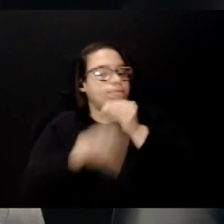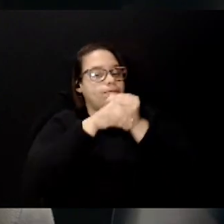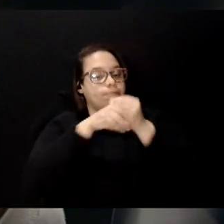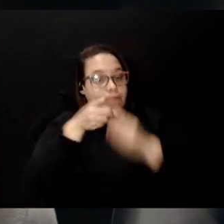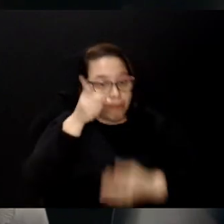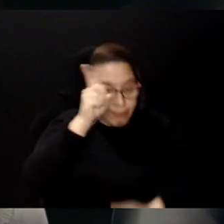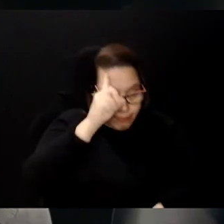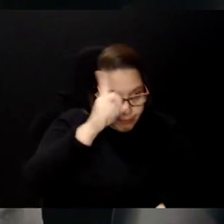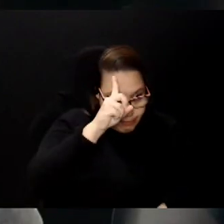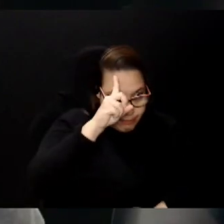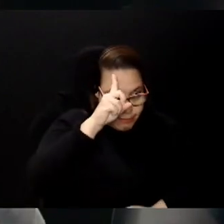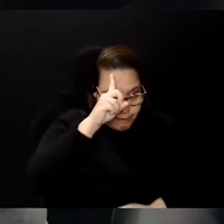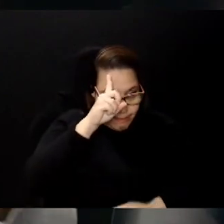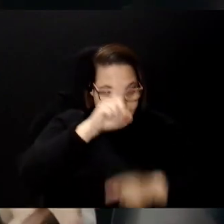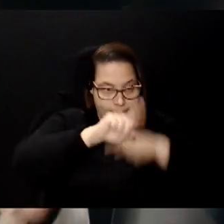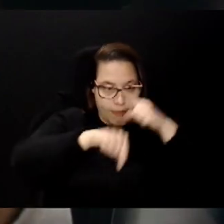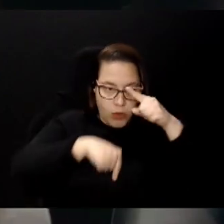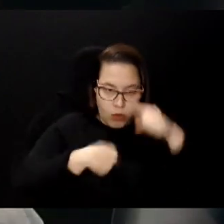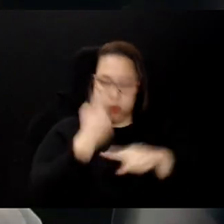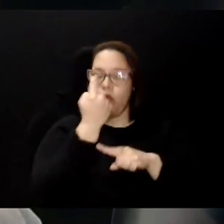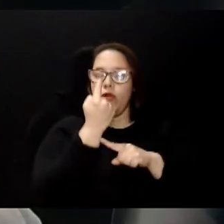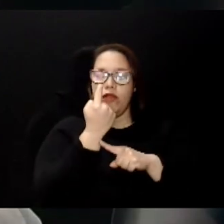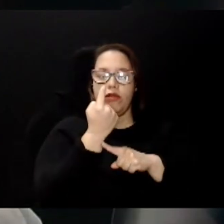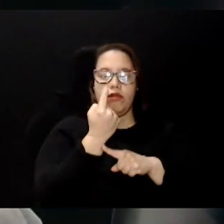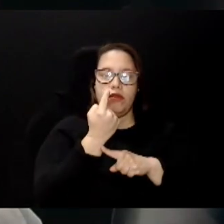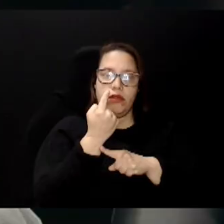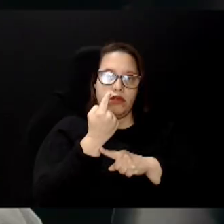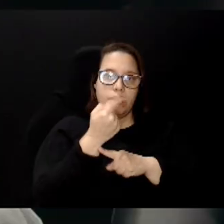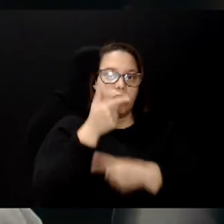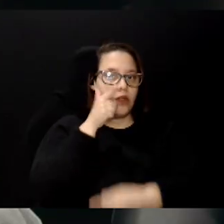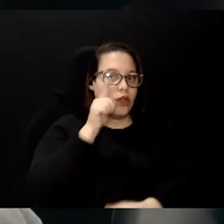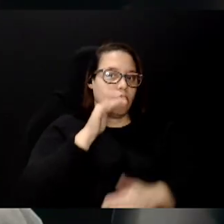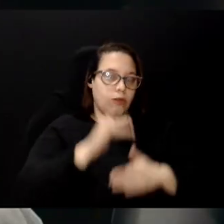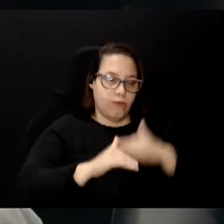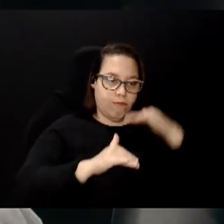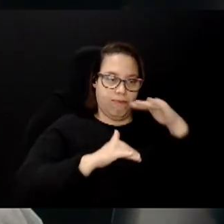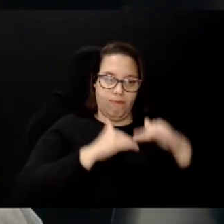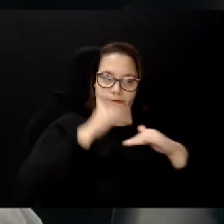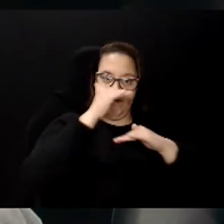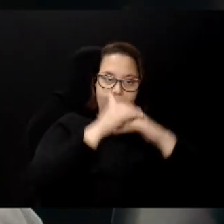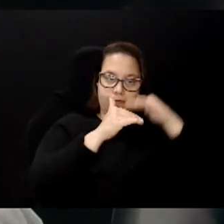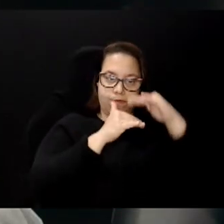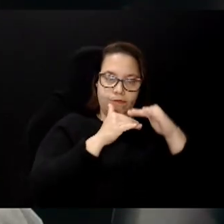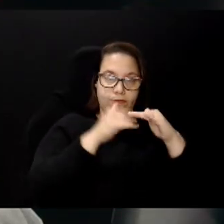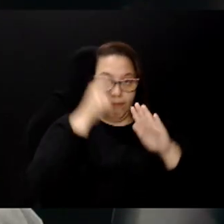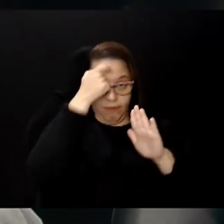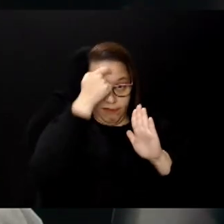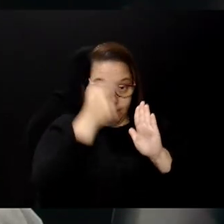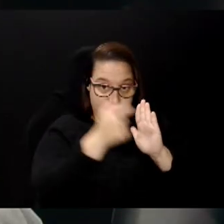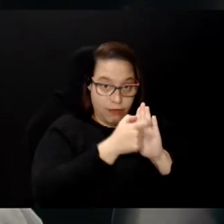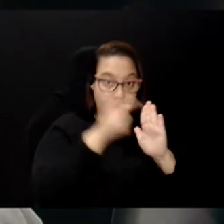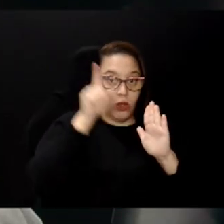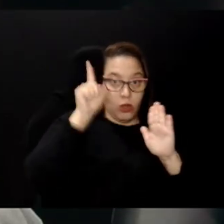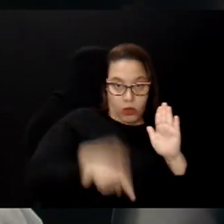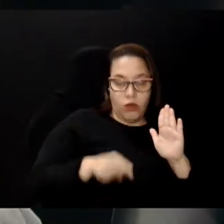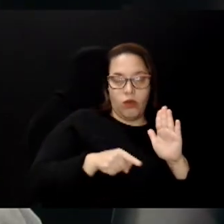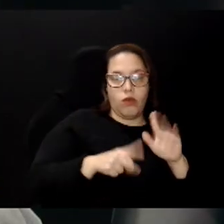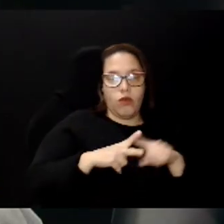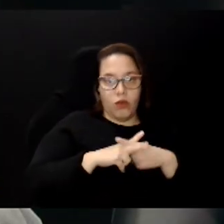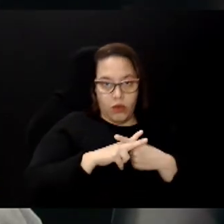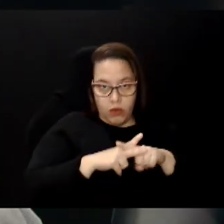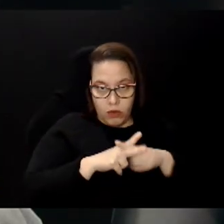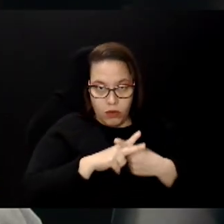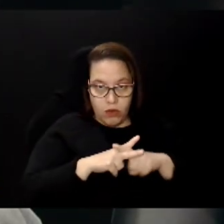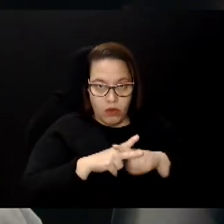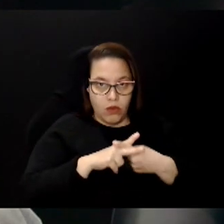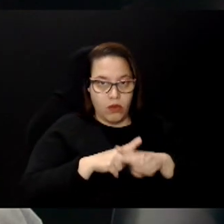salto evolutivo, né? E assim a gente foi se comportando ao longo do tempo. A IA é uma ferramenta extremamente